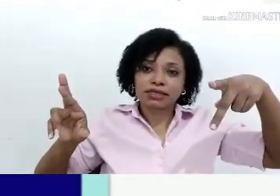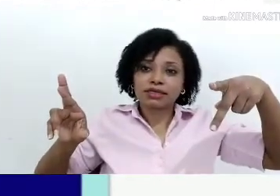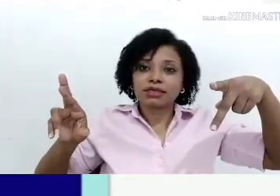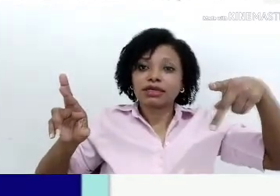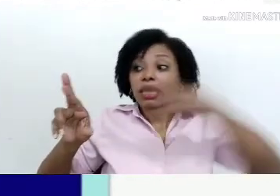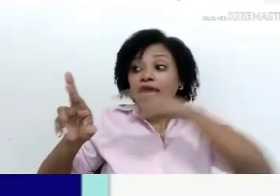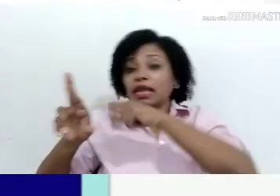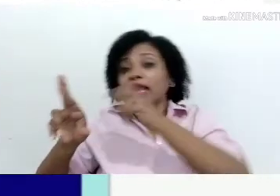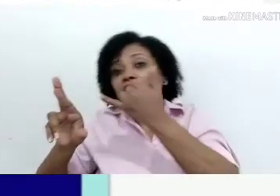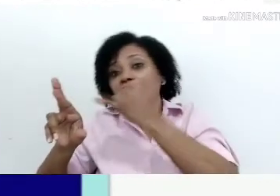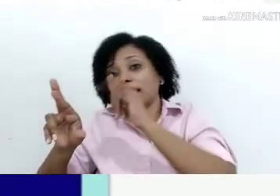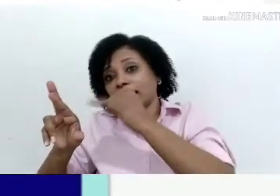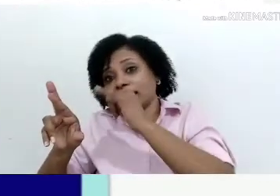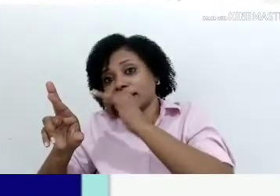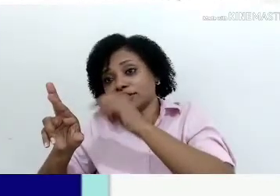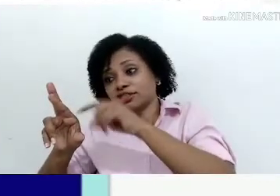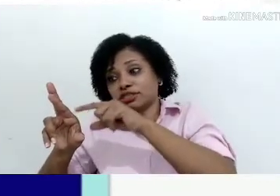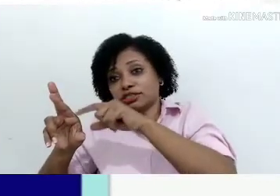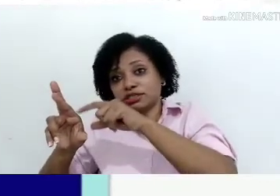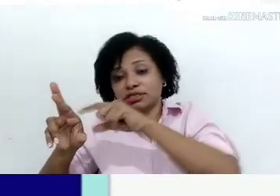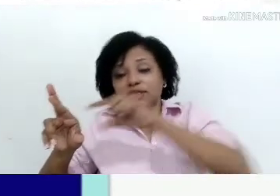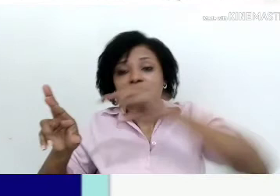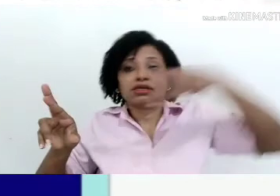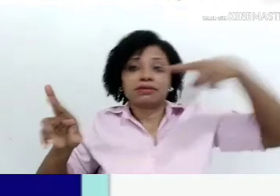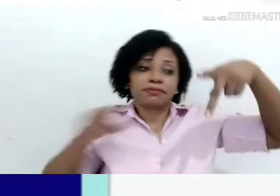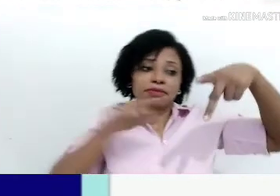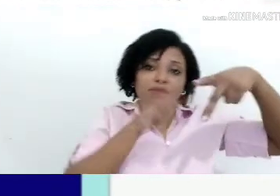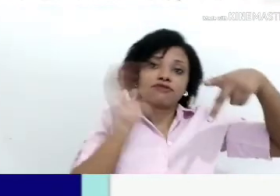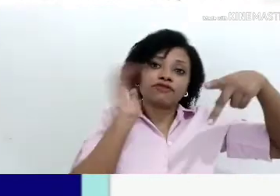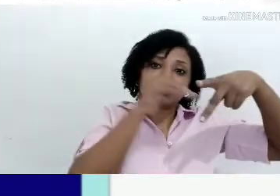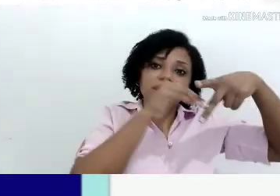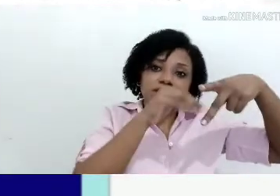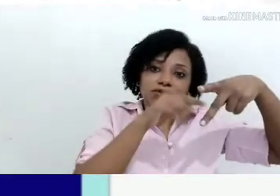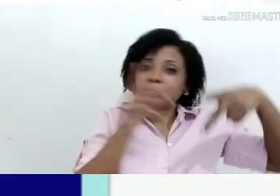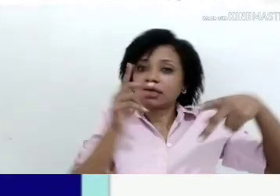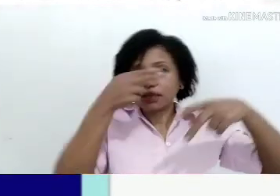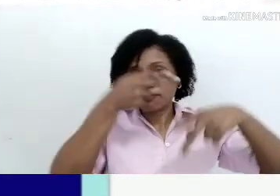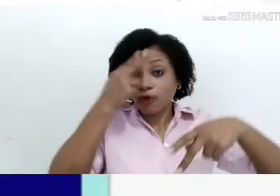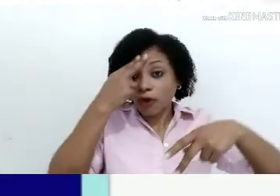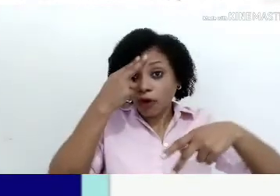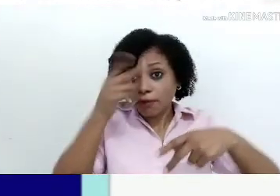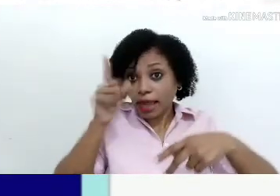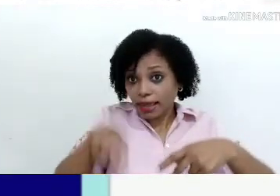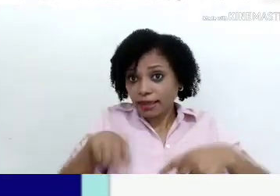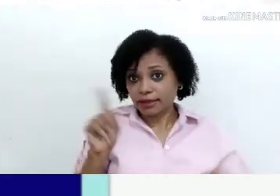a energia dos reagentes, tá? Sempre a fórmula vai ser essa, tá? Ok, pessoal?